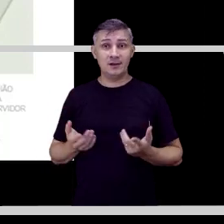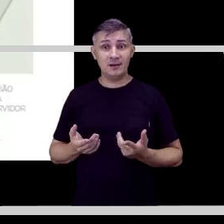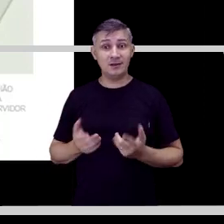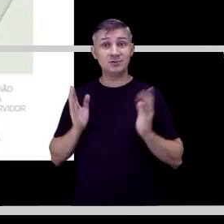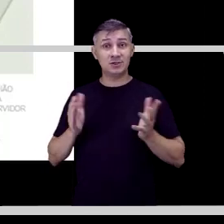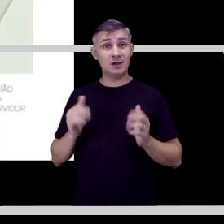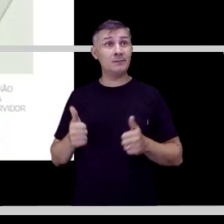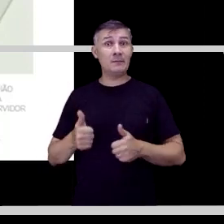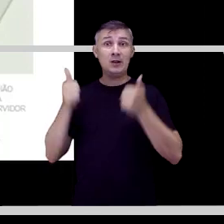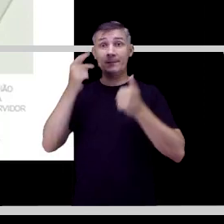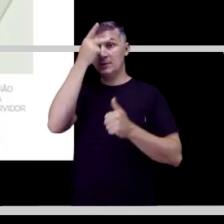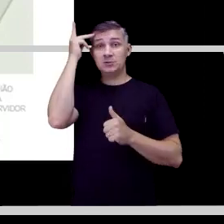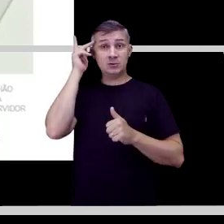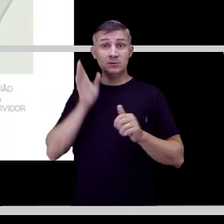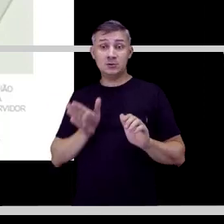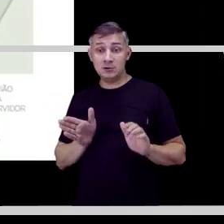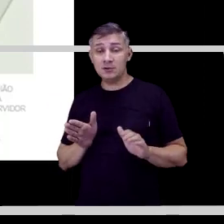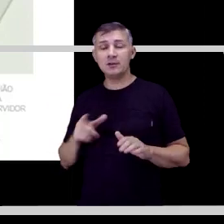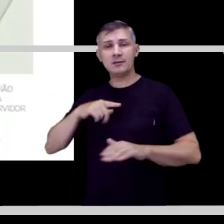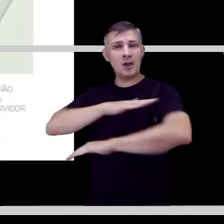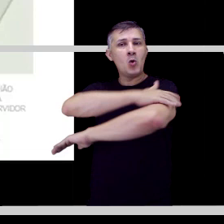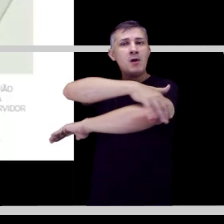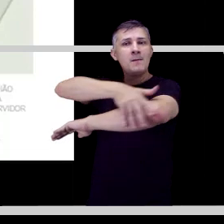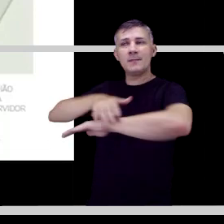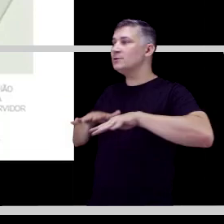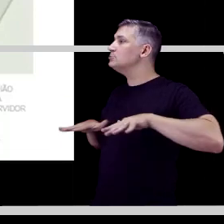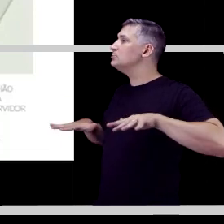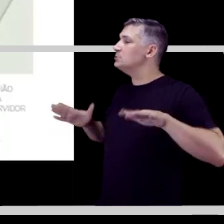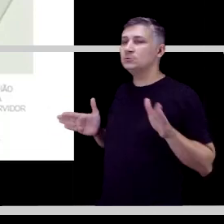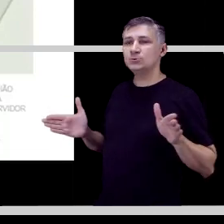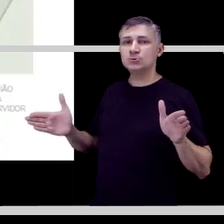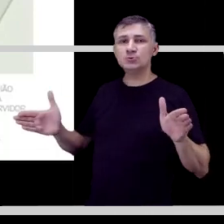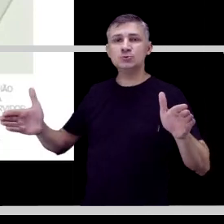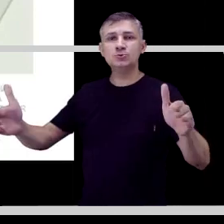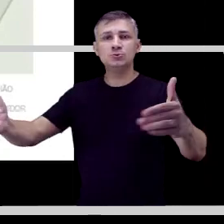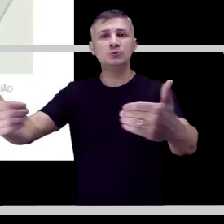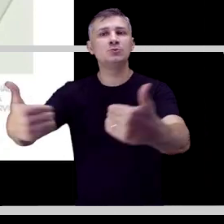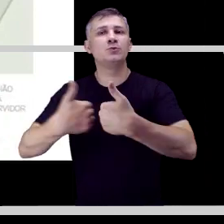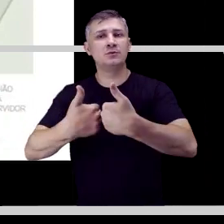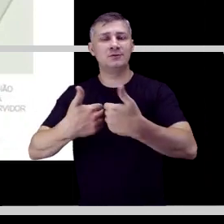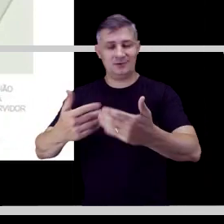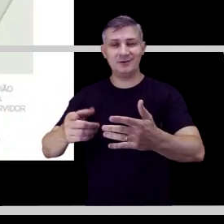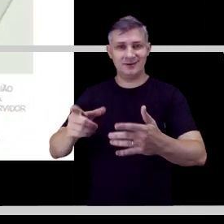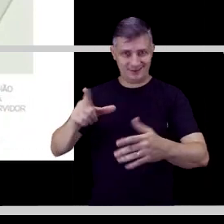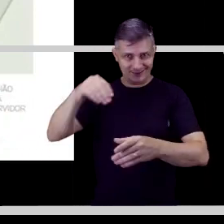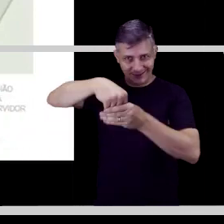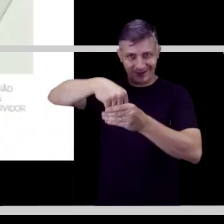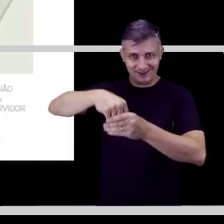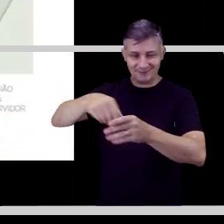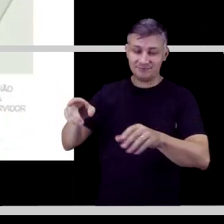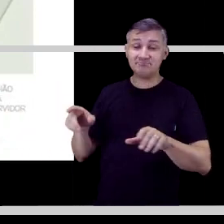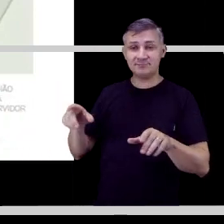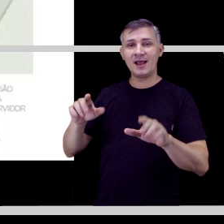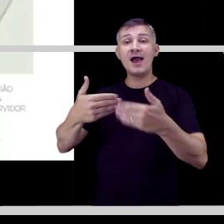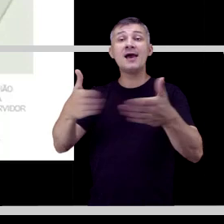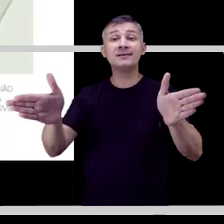várias conjunturas, o acesso está sendo feito pelo fundo, que acabou nos surpreendendo a todos, porque as pessoas acabam sendo recebidas por